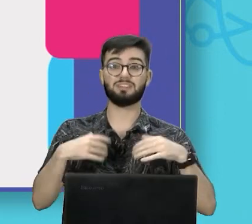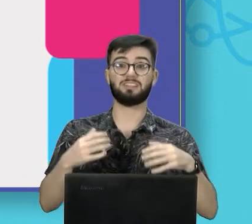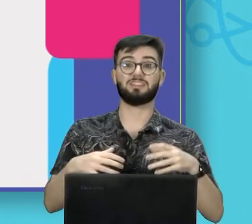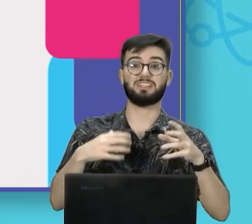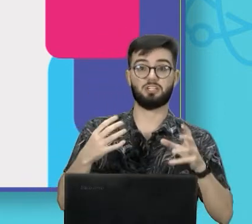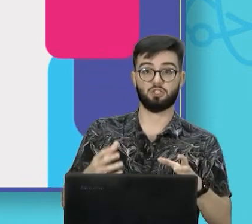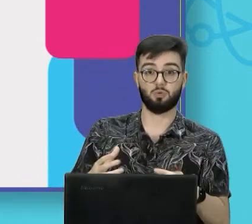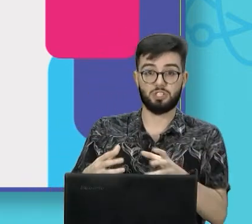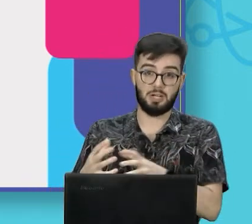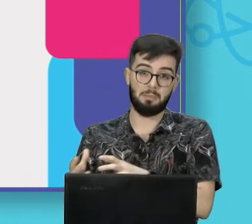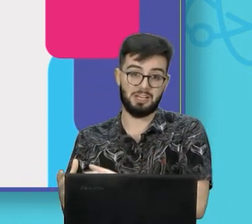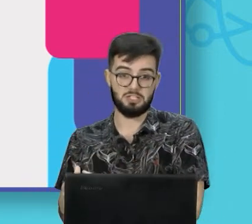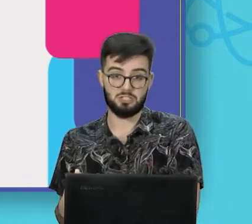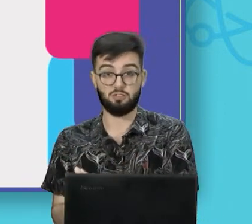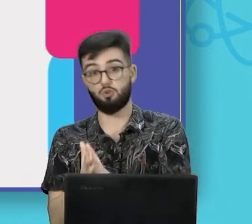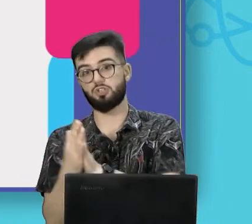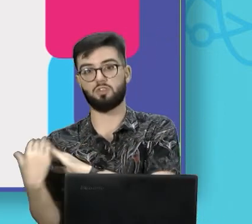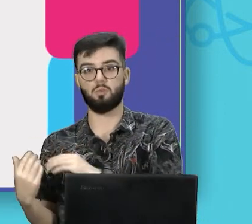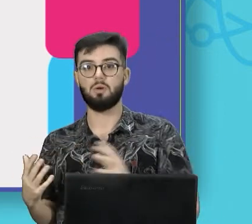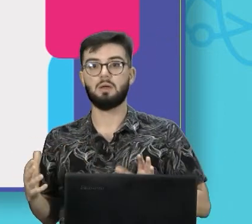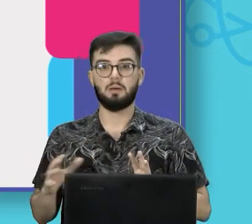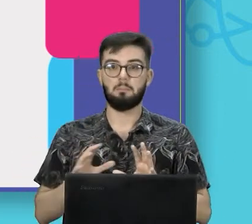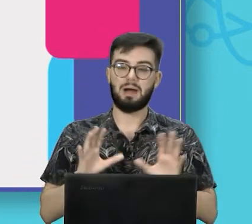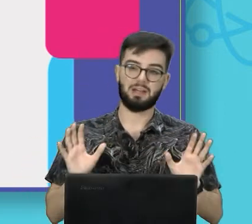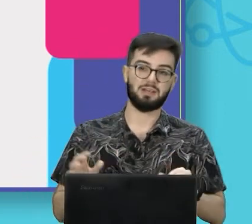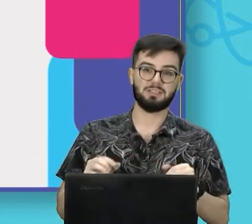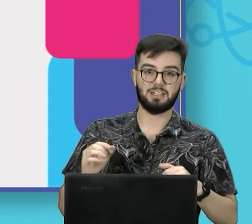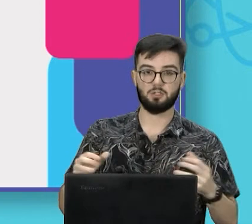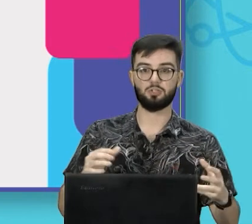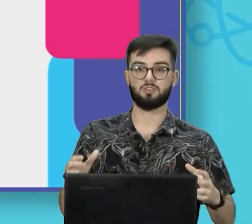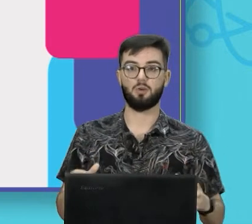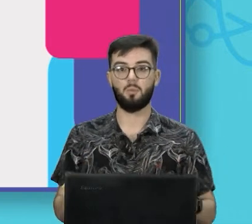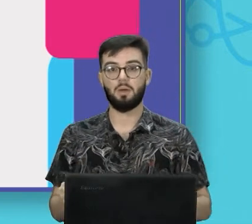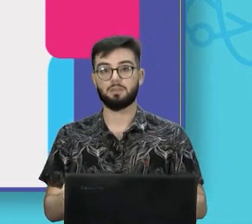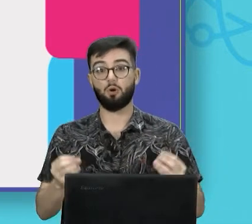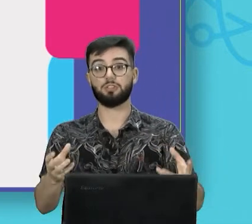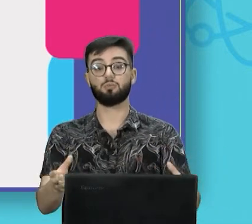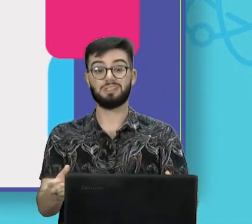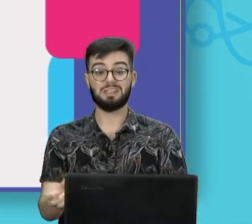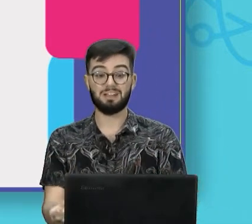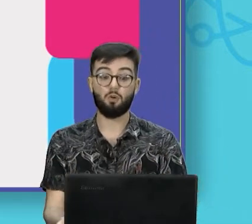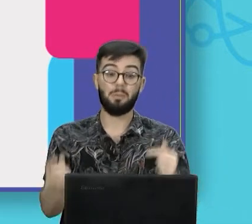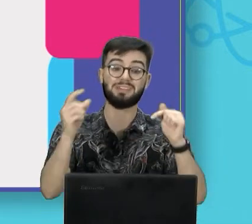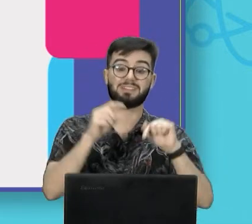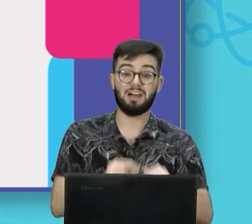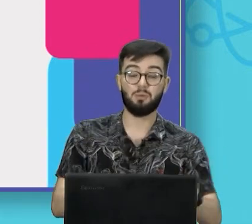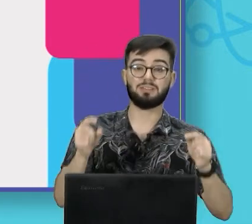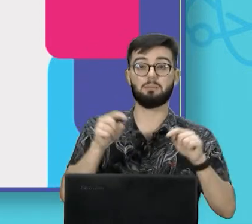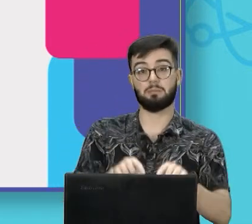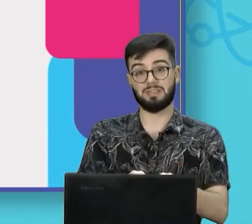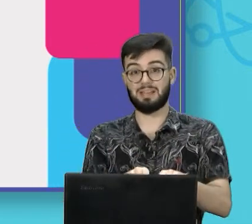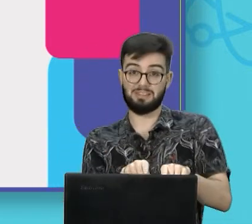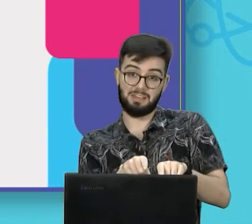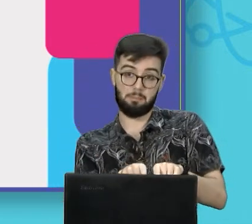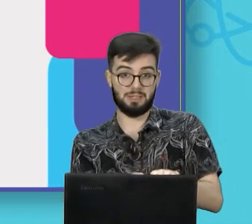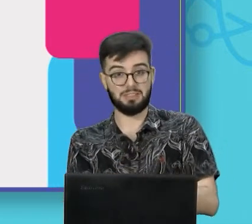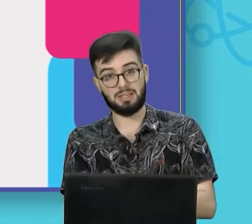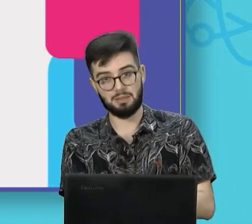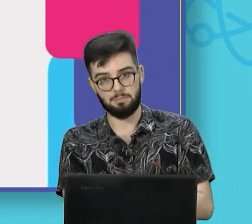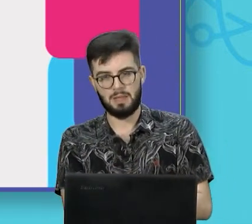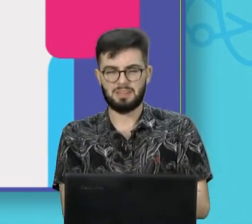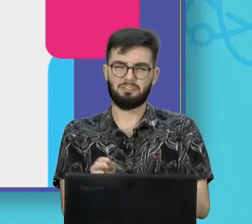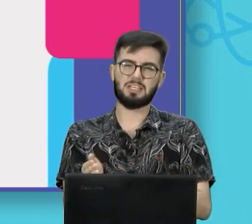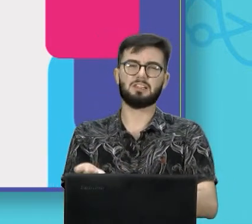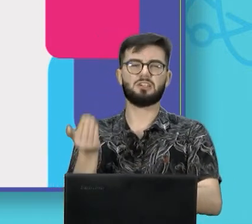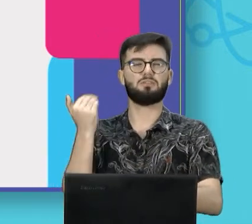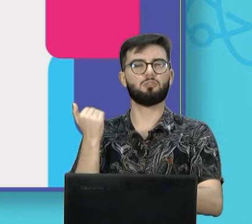todas essas questões trabalhistas que hoje são marcantes né que hoje são da Ordem do dia começaram a ser implementadas a